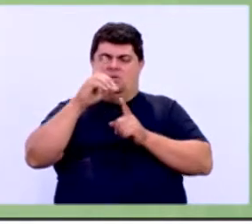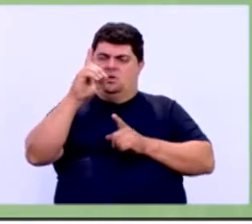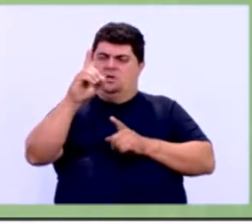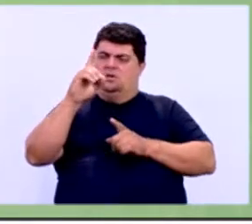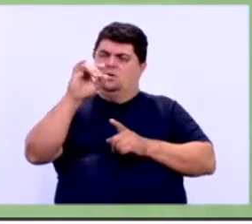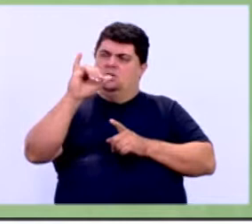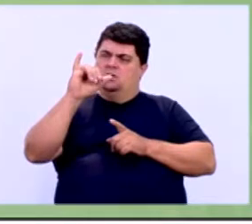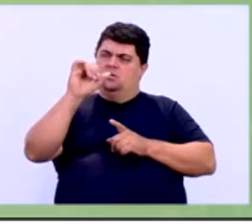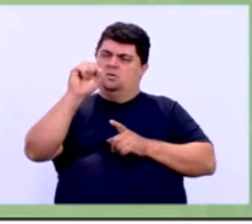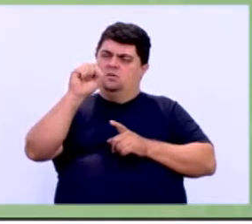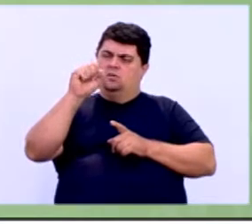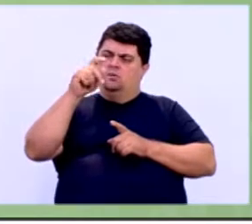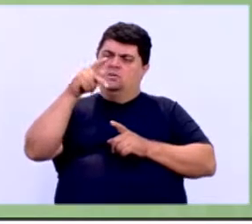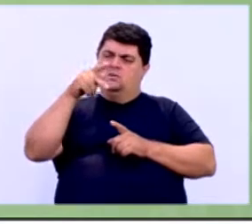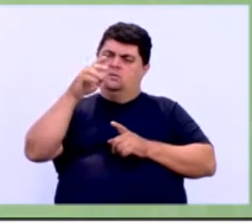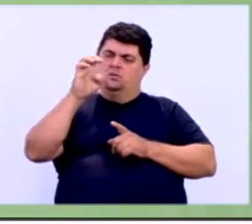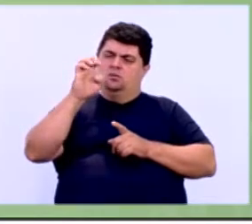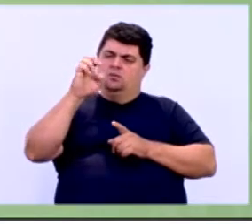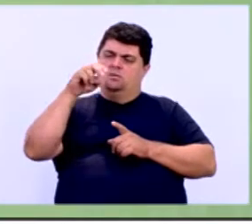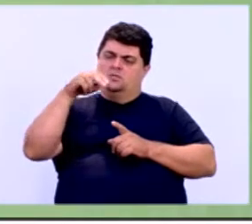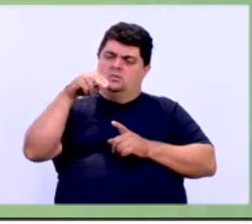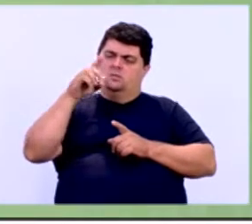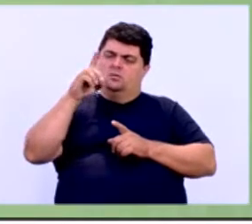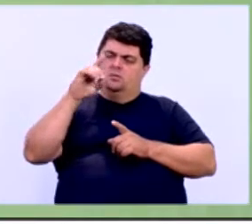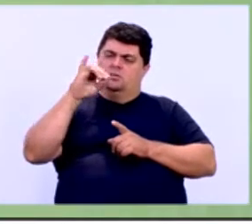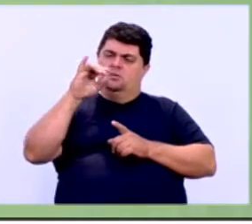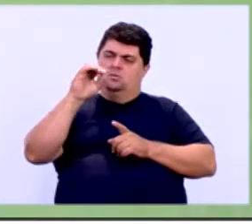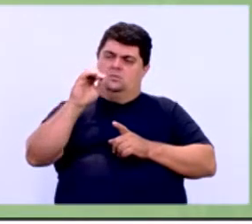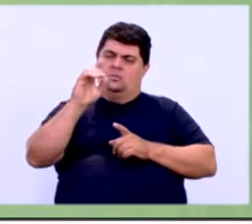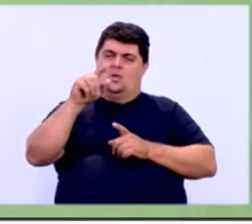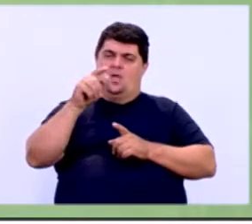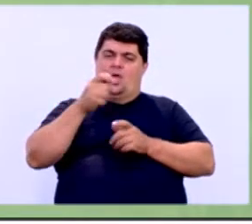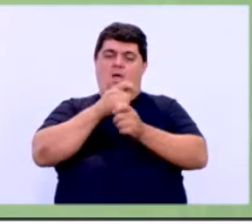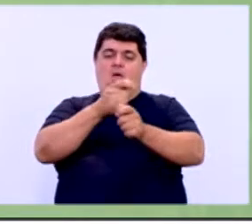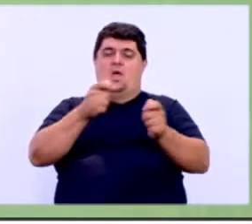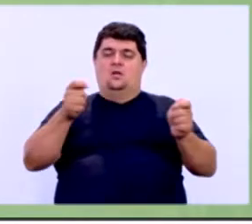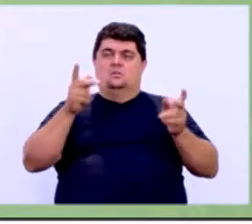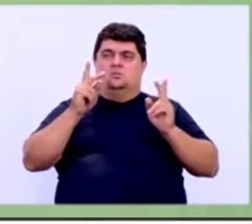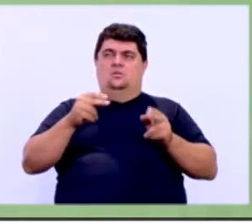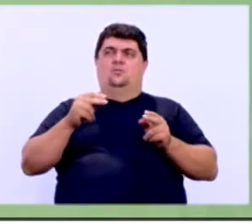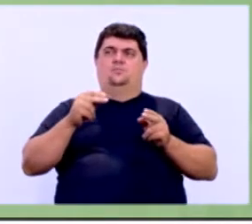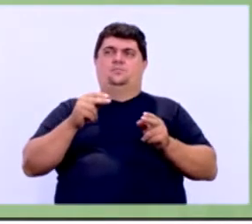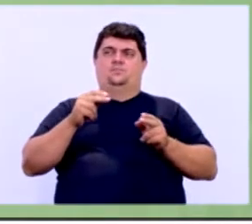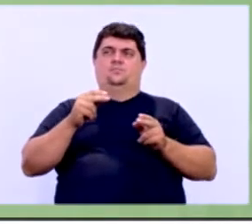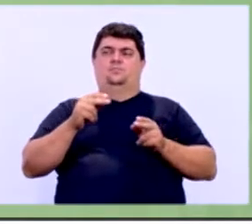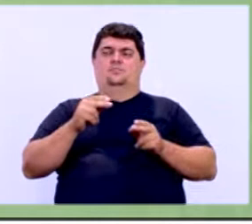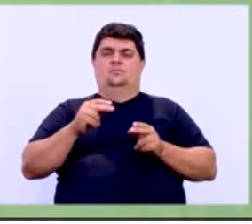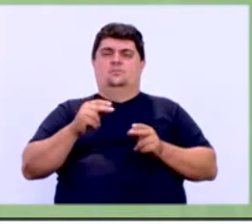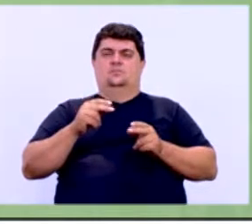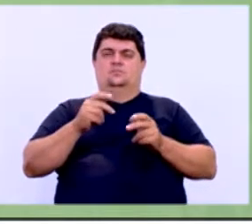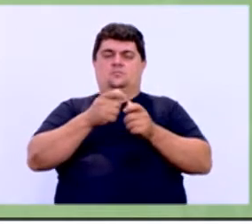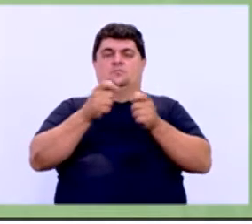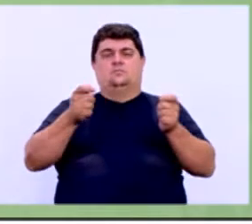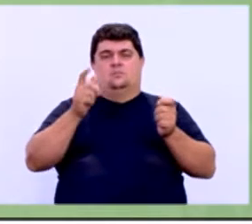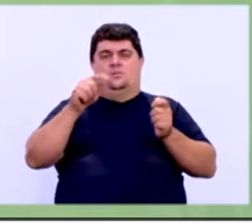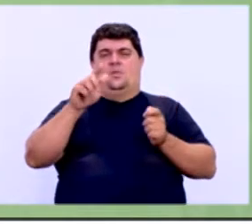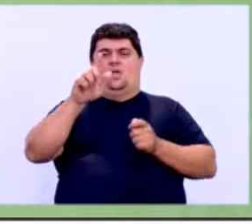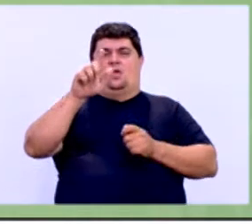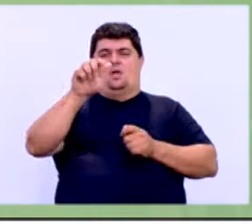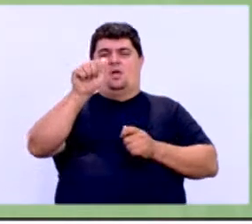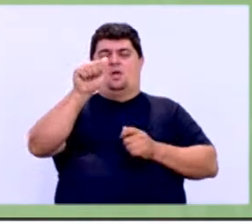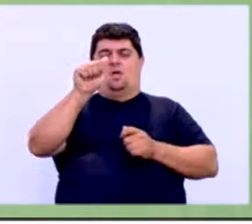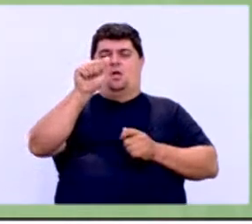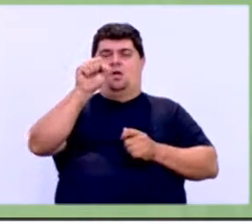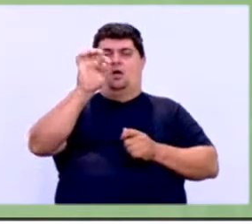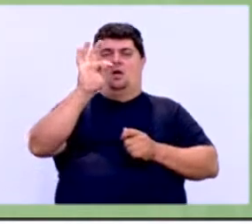que significa isso? Então anotem aí, caro aluno. Isso significa gastos. Isso significa gastos. São gastos